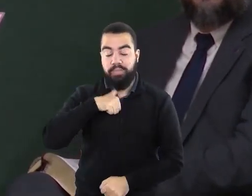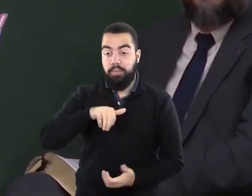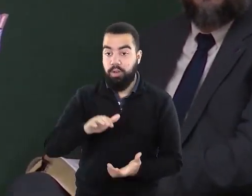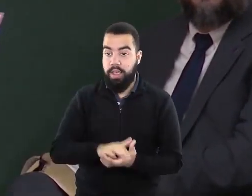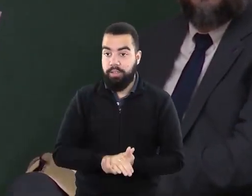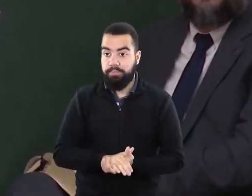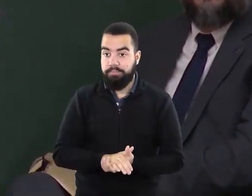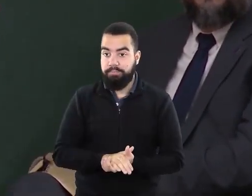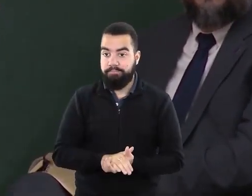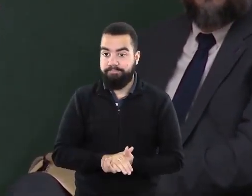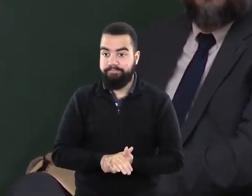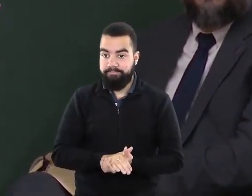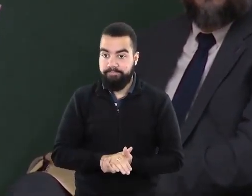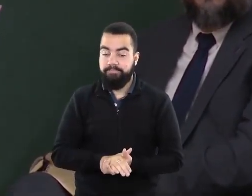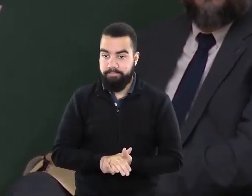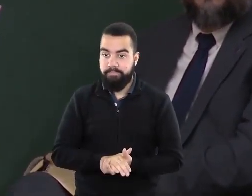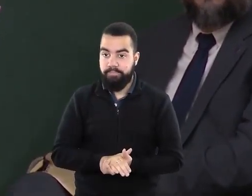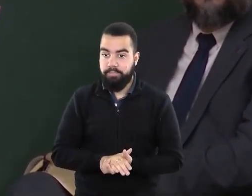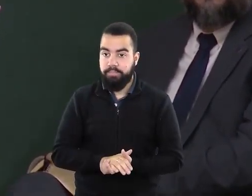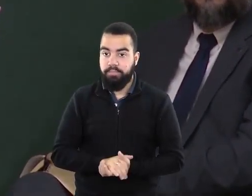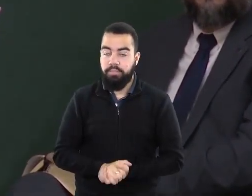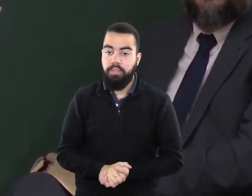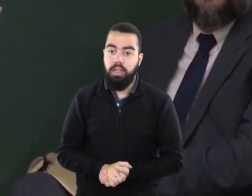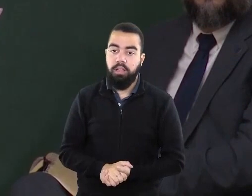Aquele homem que